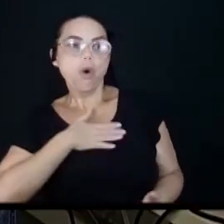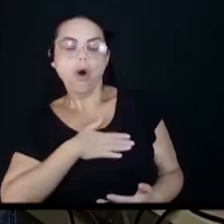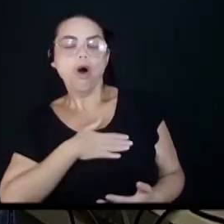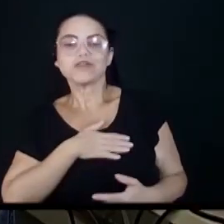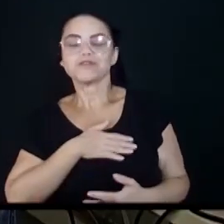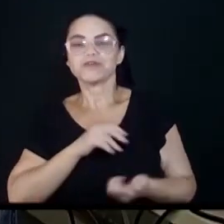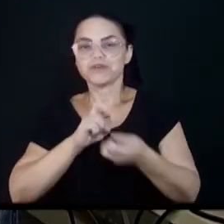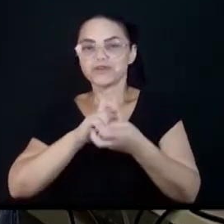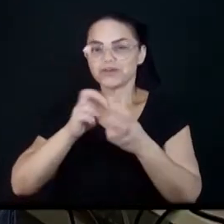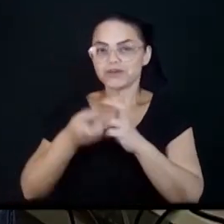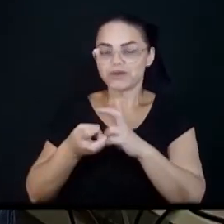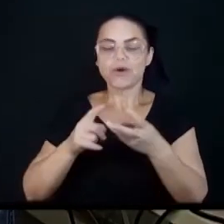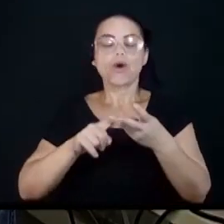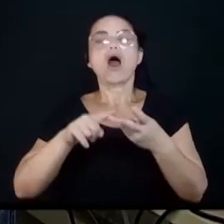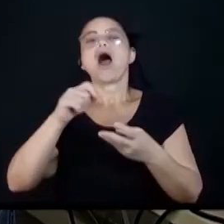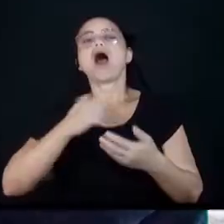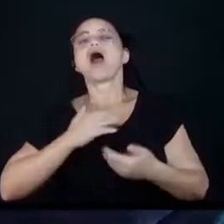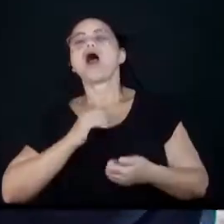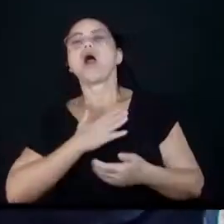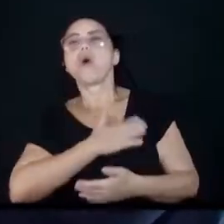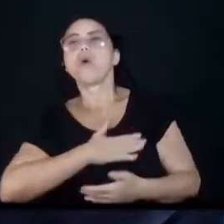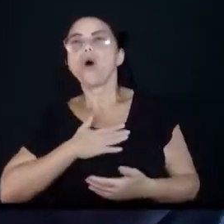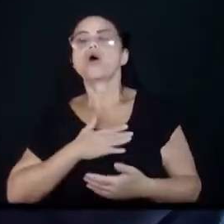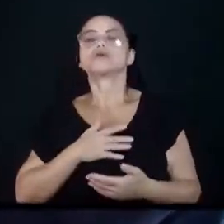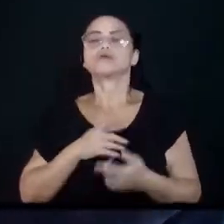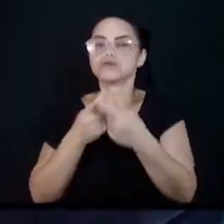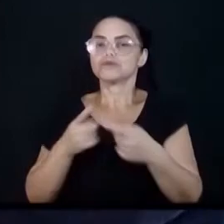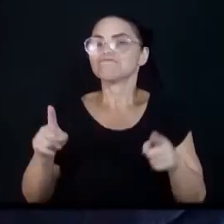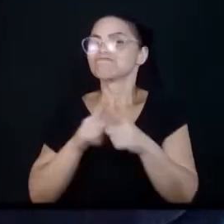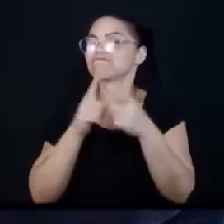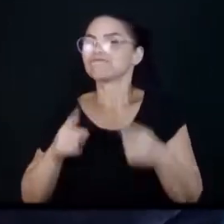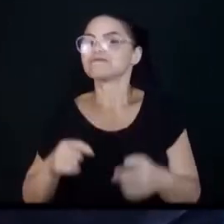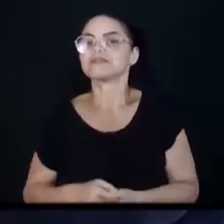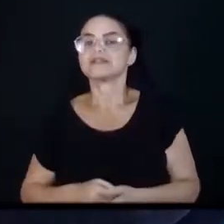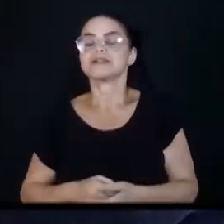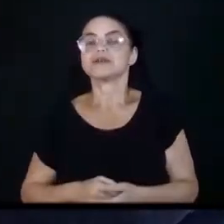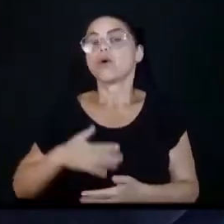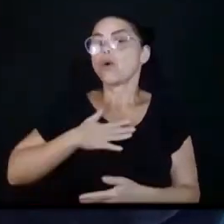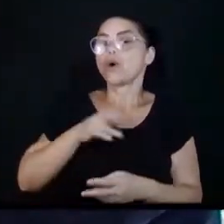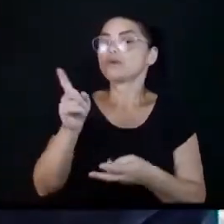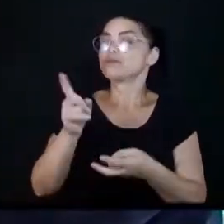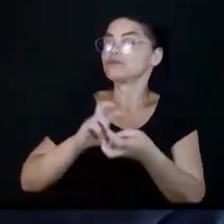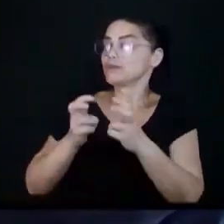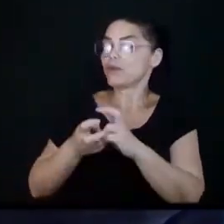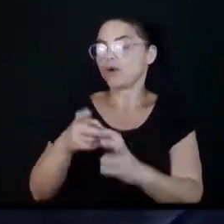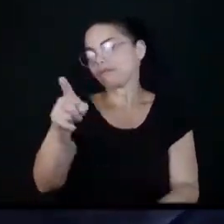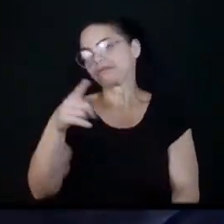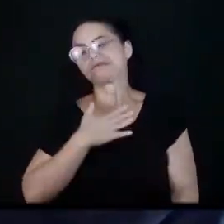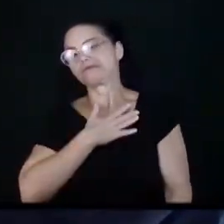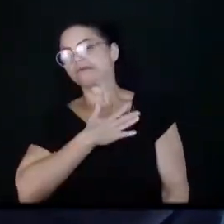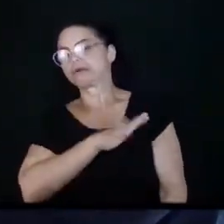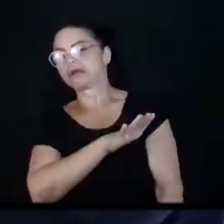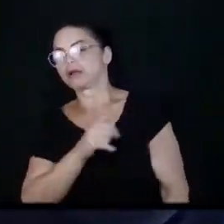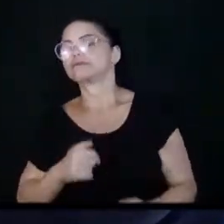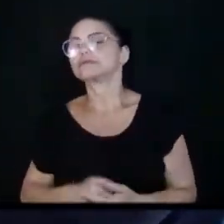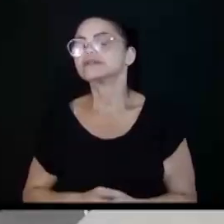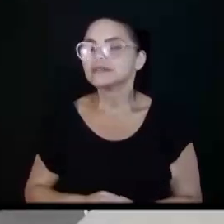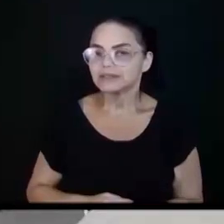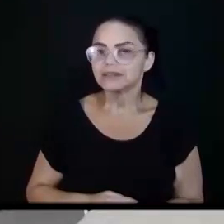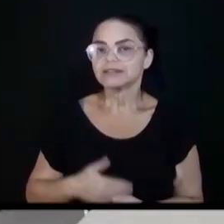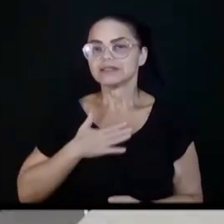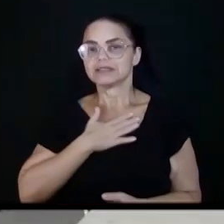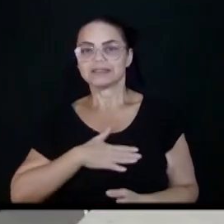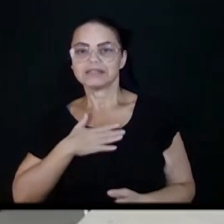Então, tem criança aqui que gosta muito de capoeira, por exemplo, outras não. E aí outras gostam de